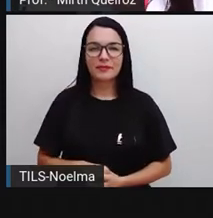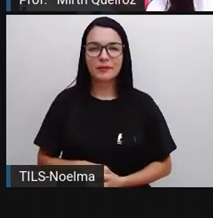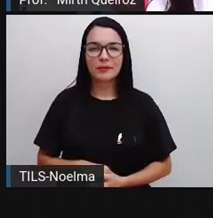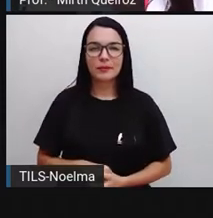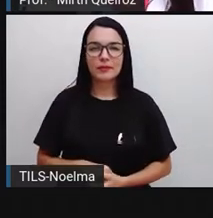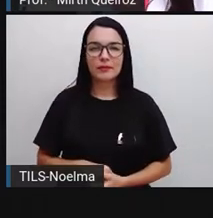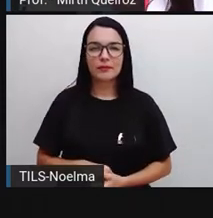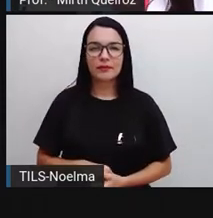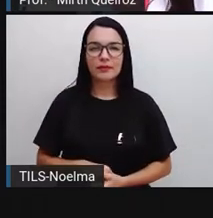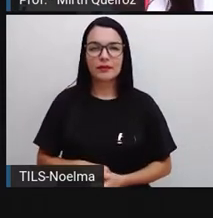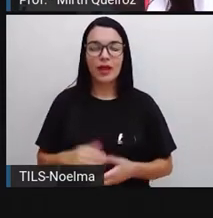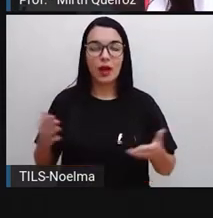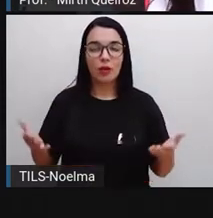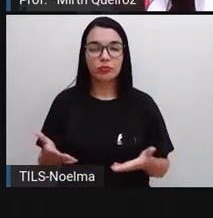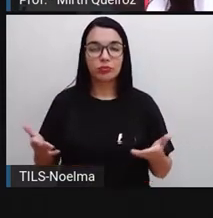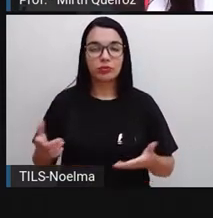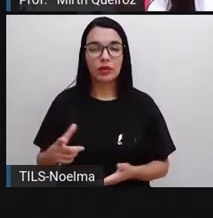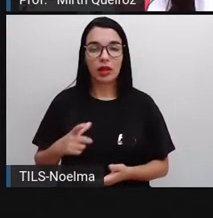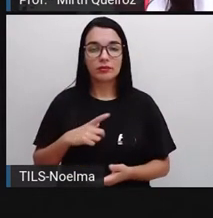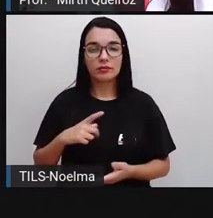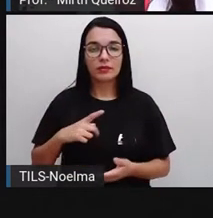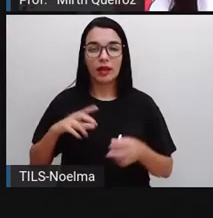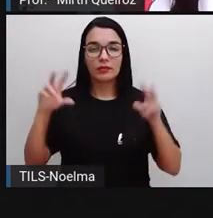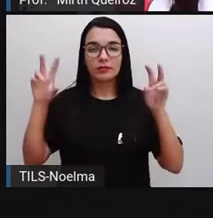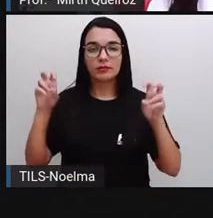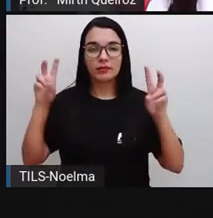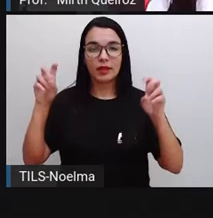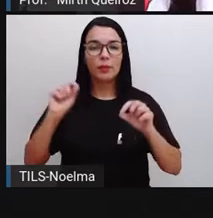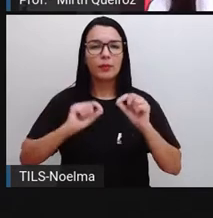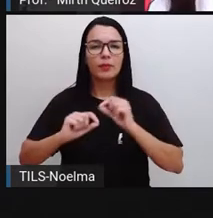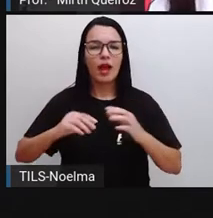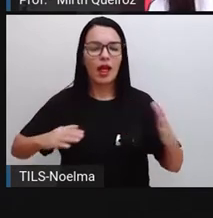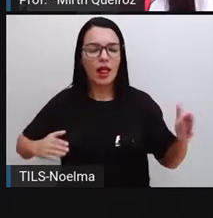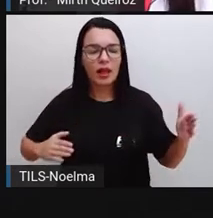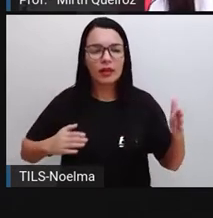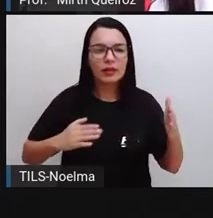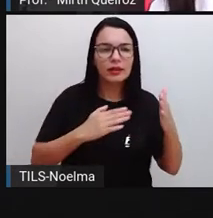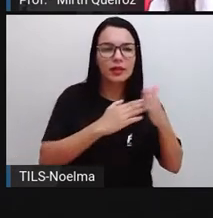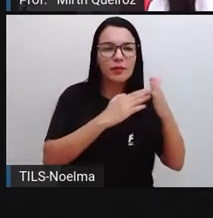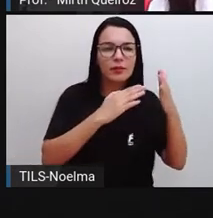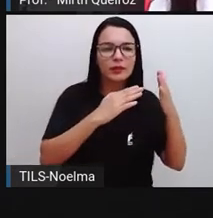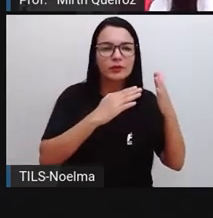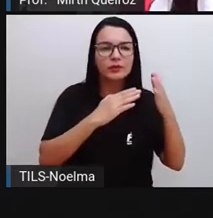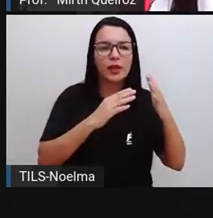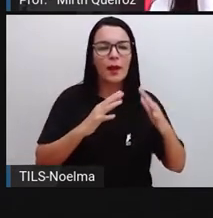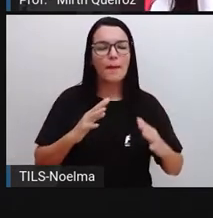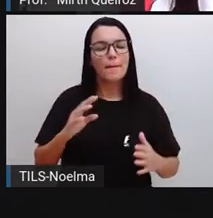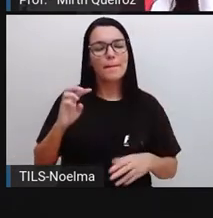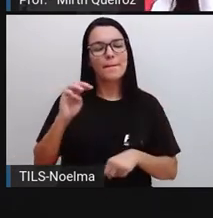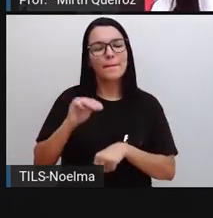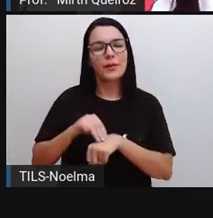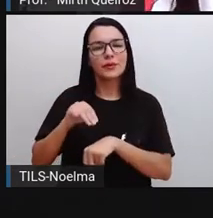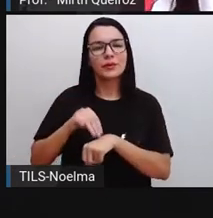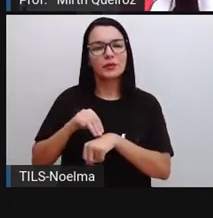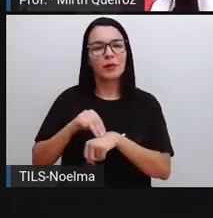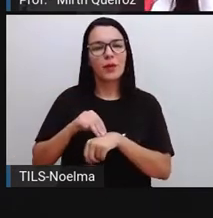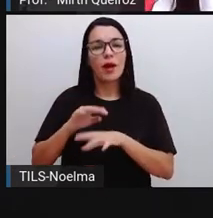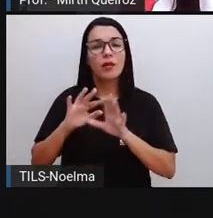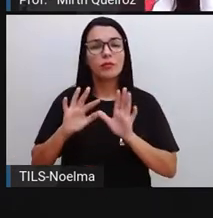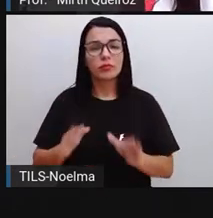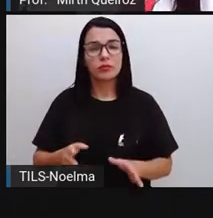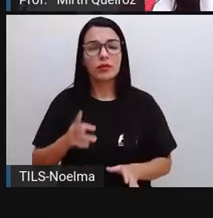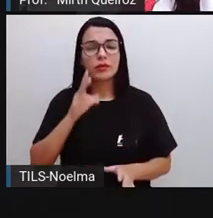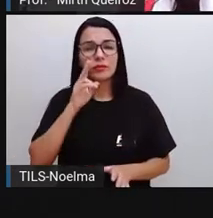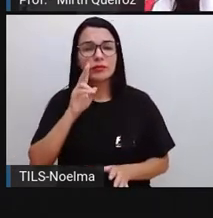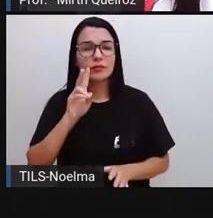Na aula de hoje, nós falaremos sobre limites municipais. Ao mesmo tempo que a gente foi estudando aí sobre os